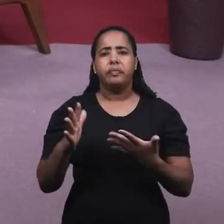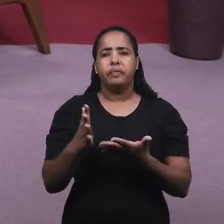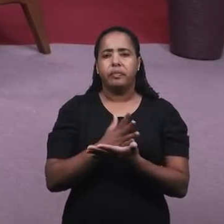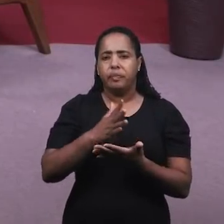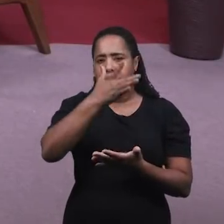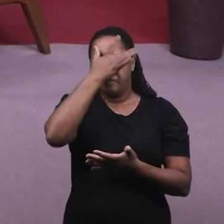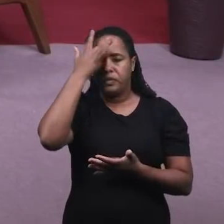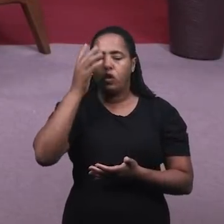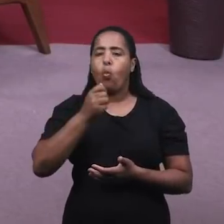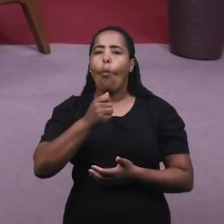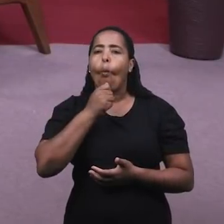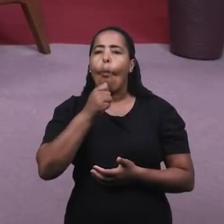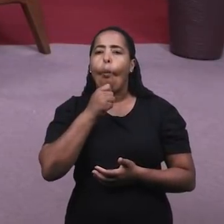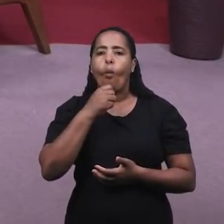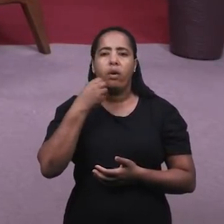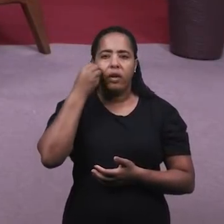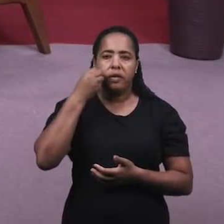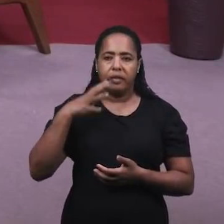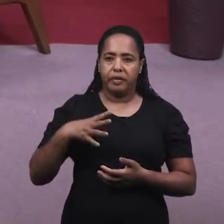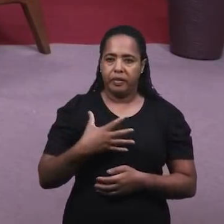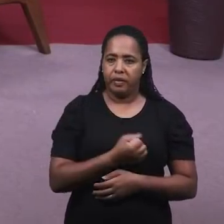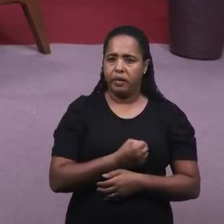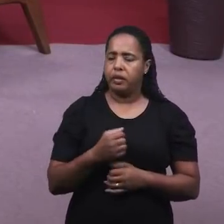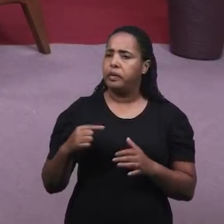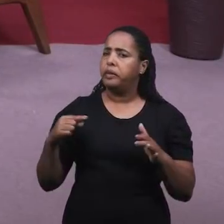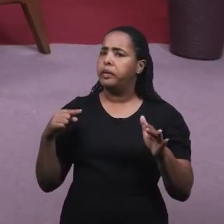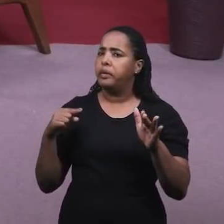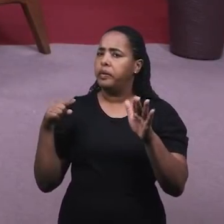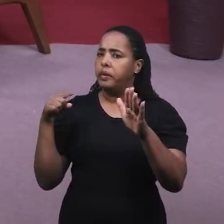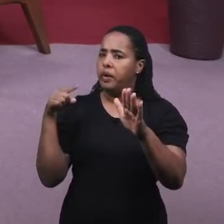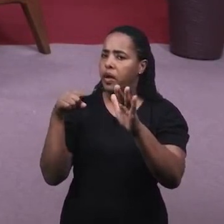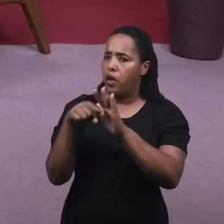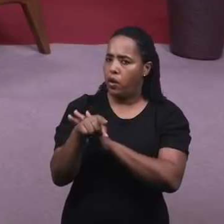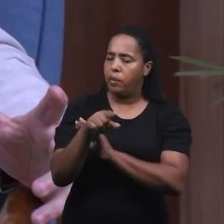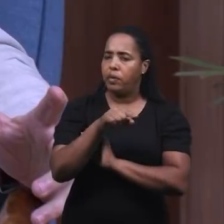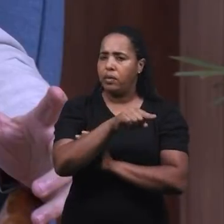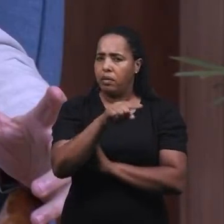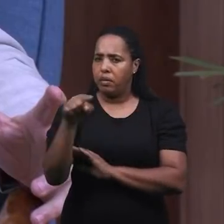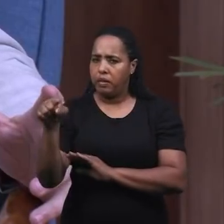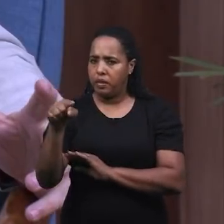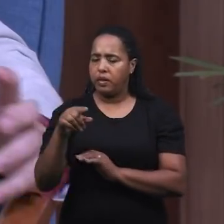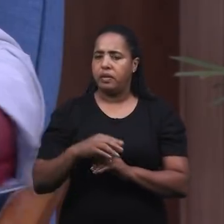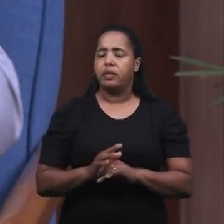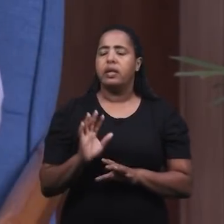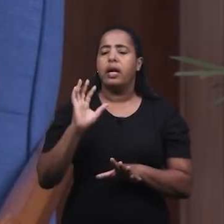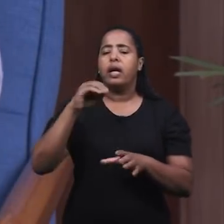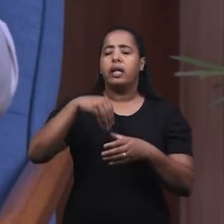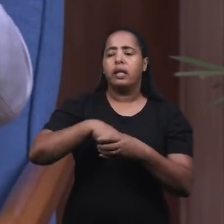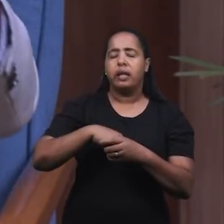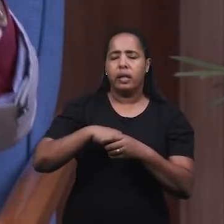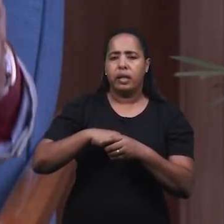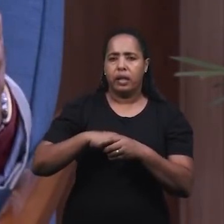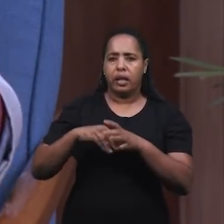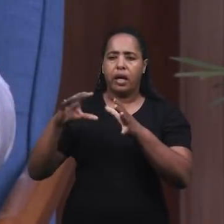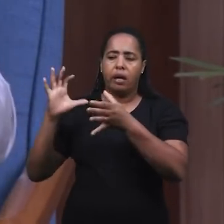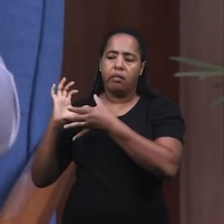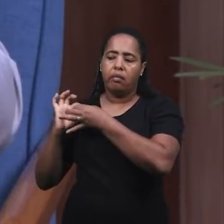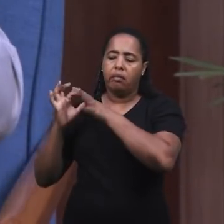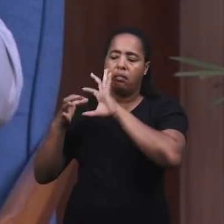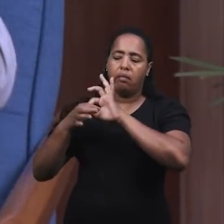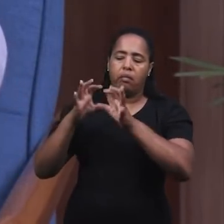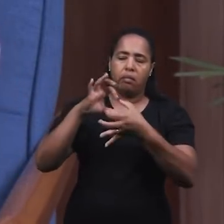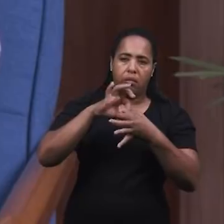uma experiência de salvação. E a pergunta que eu quero passar para vocês é essa. Então, dentro desse contexto